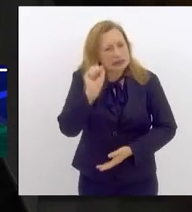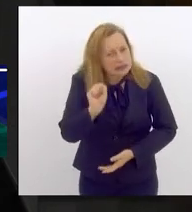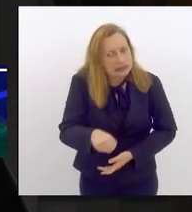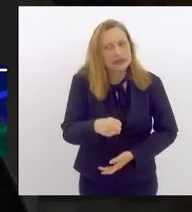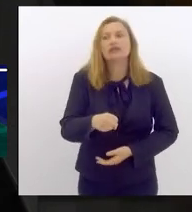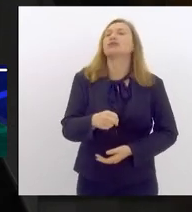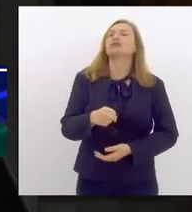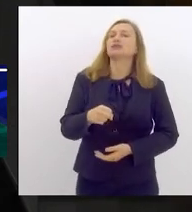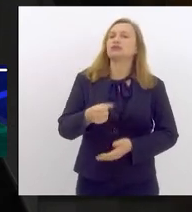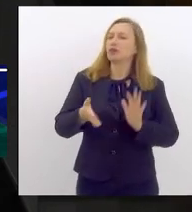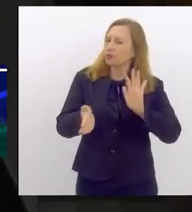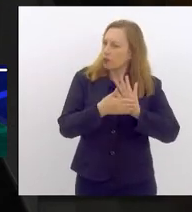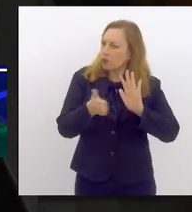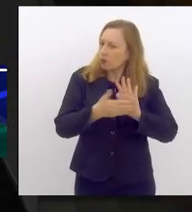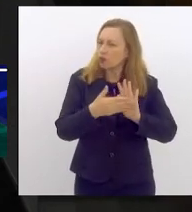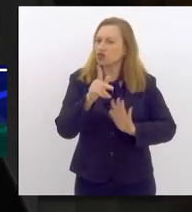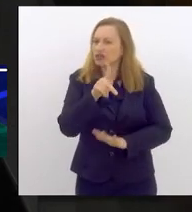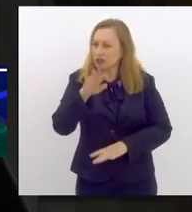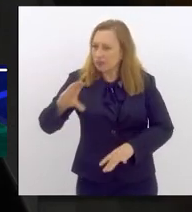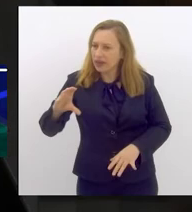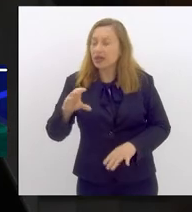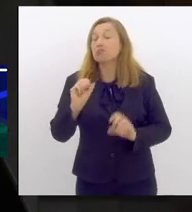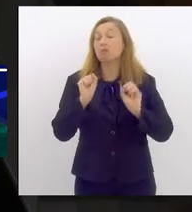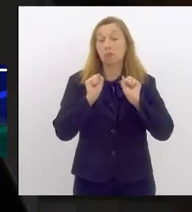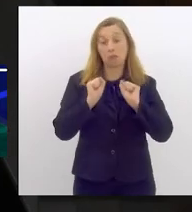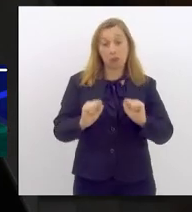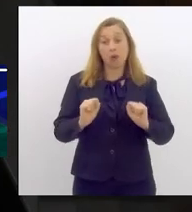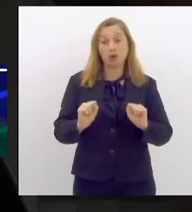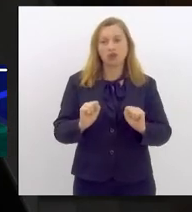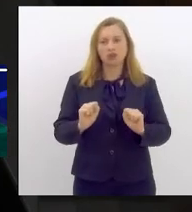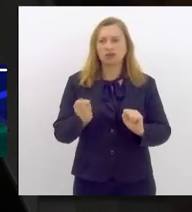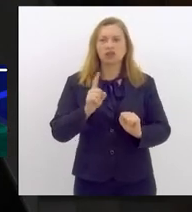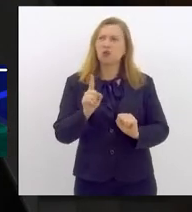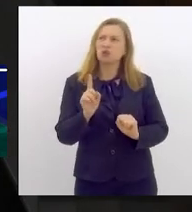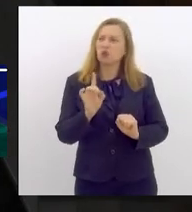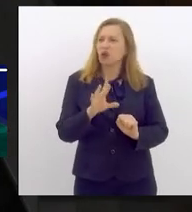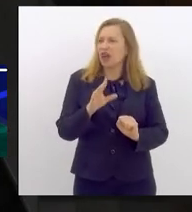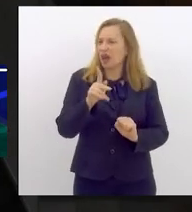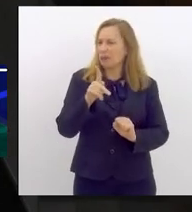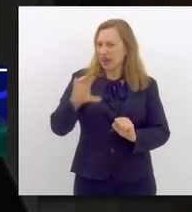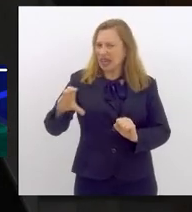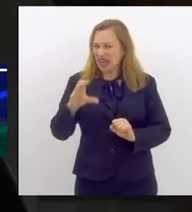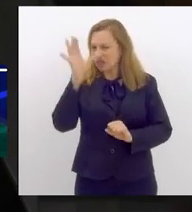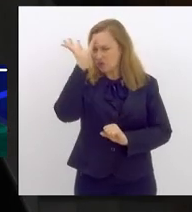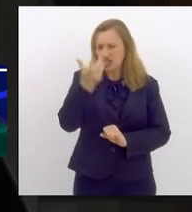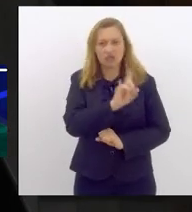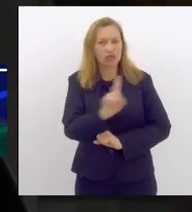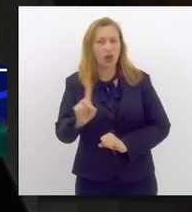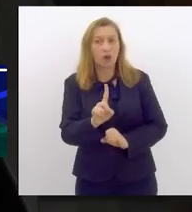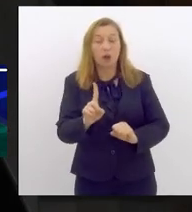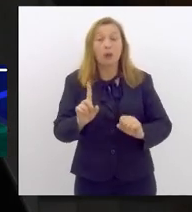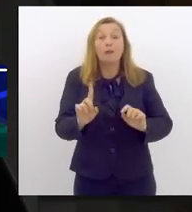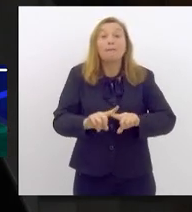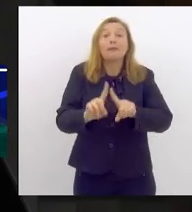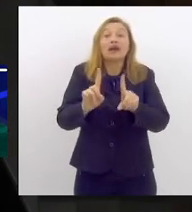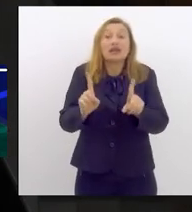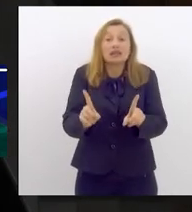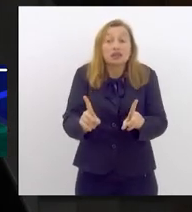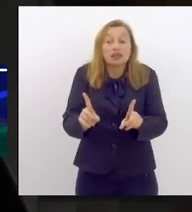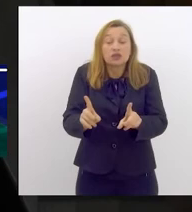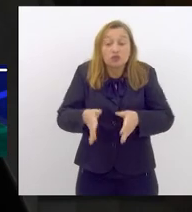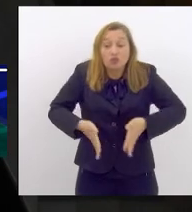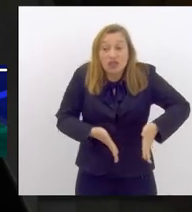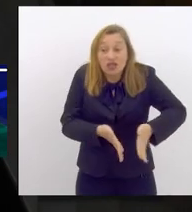é que está sendo proposto dessa PEC é que pode não concessão não é pé que vai resolver Mas abre uma perspectiva